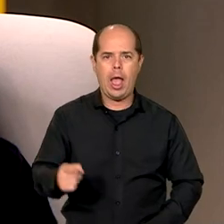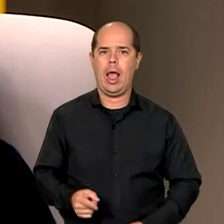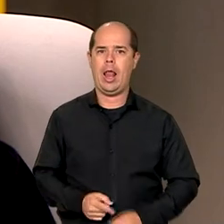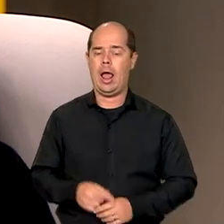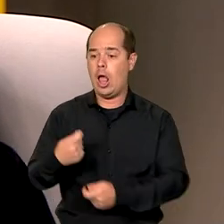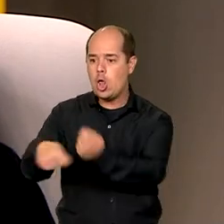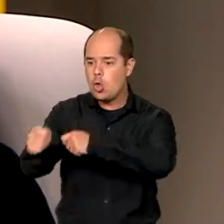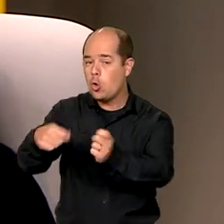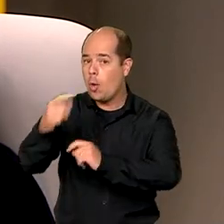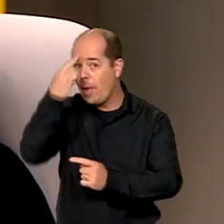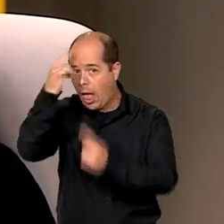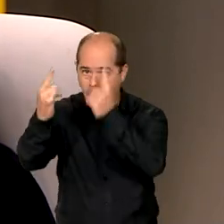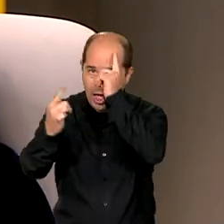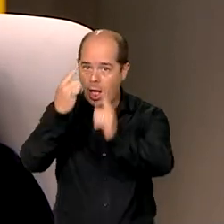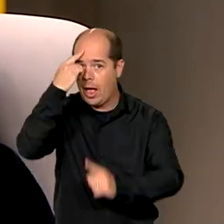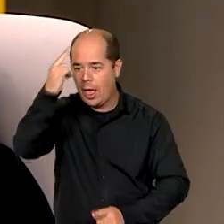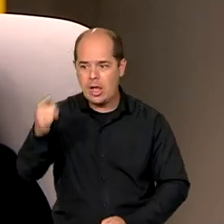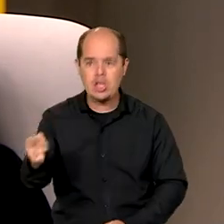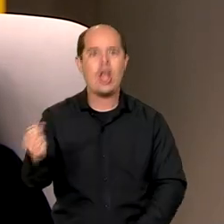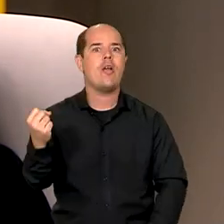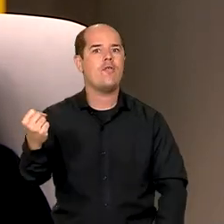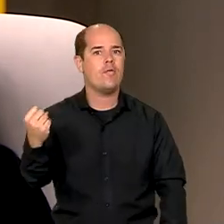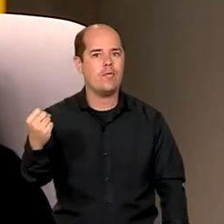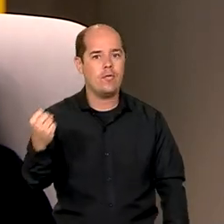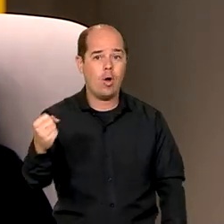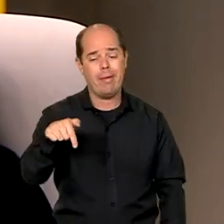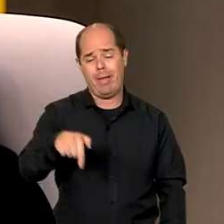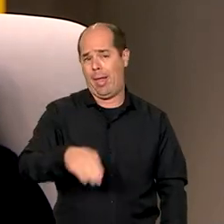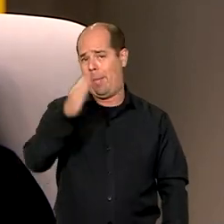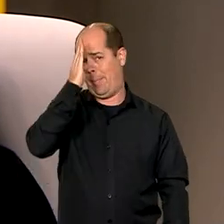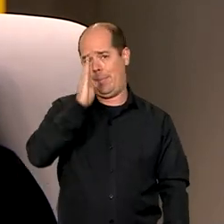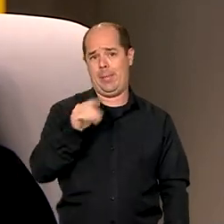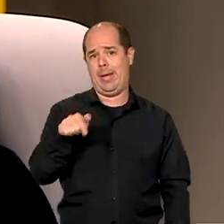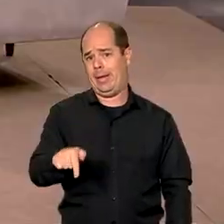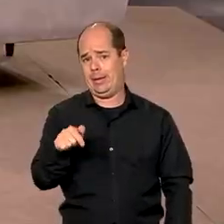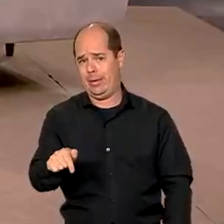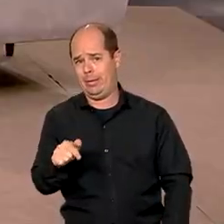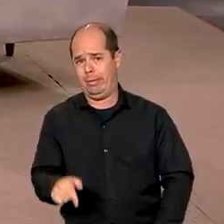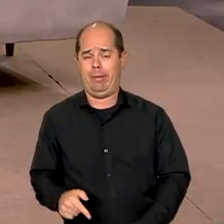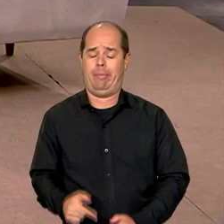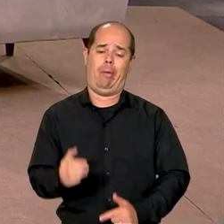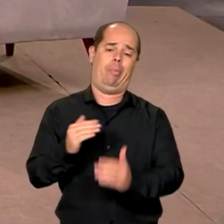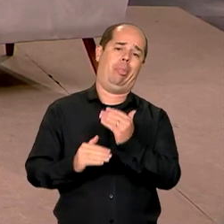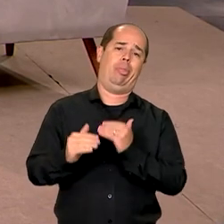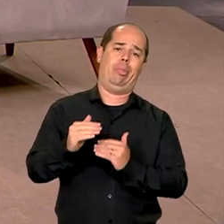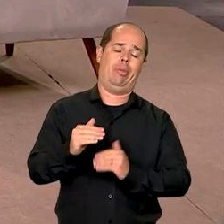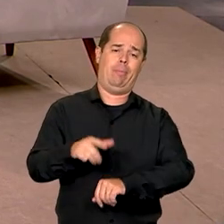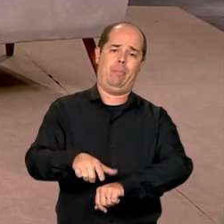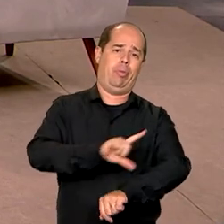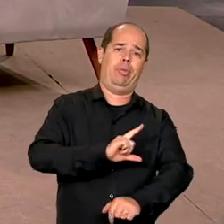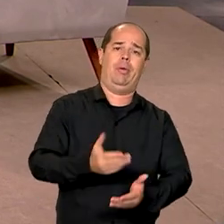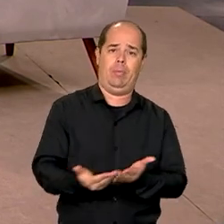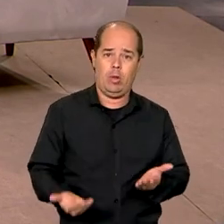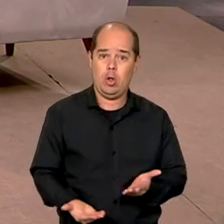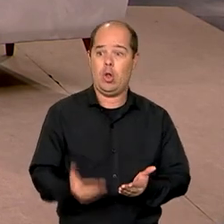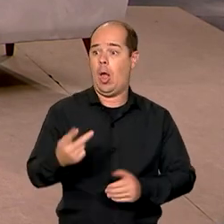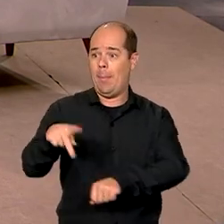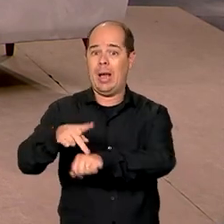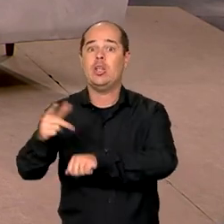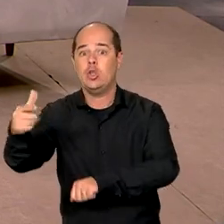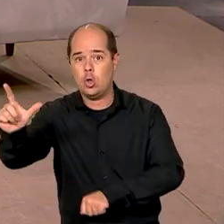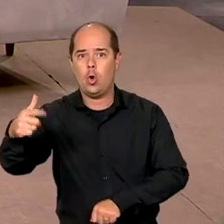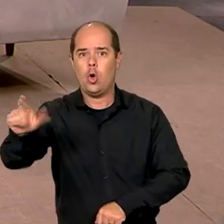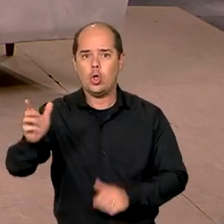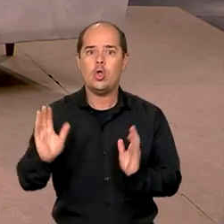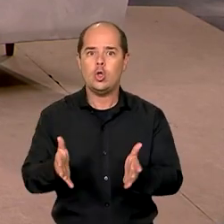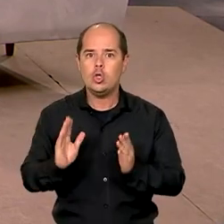A gente até no Brasil está atrasado. Outros países já acordaram isso há muito tempo e puderam fazer com que os seus setores